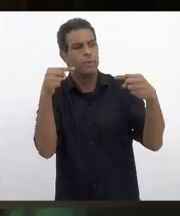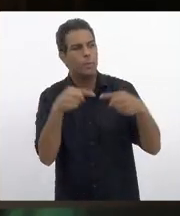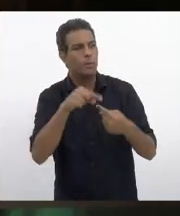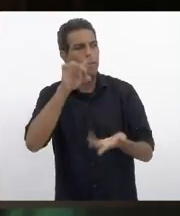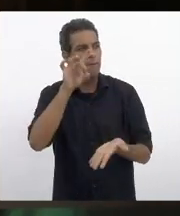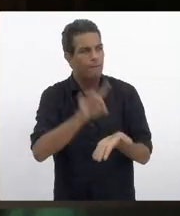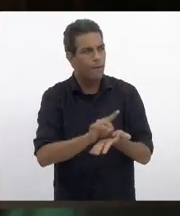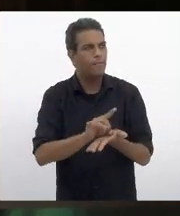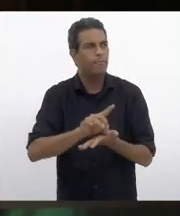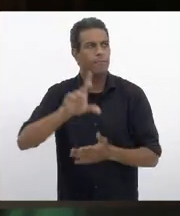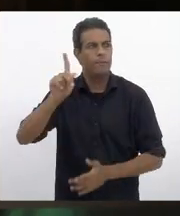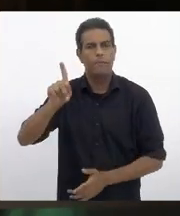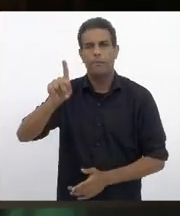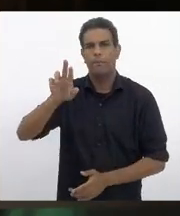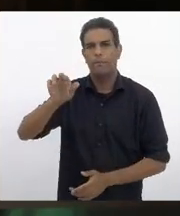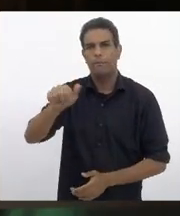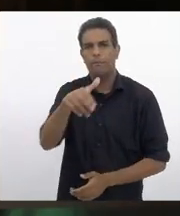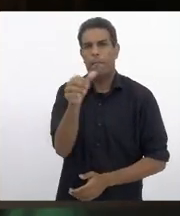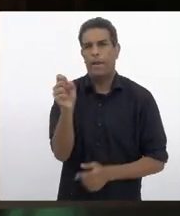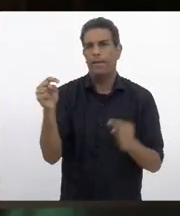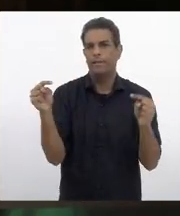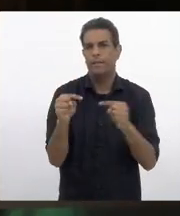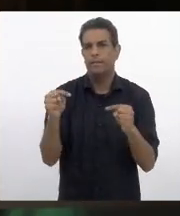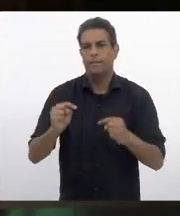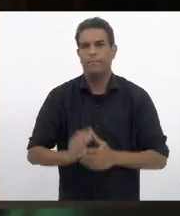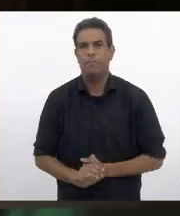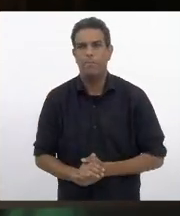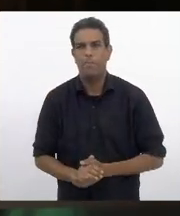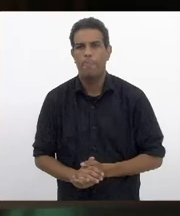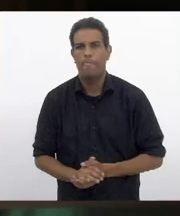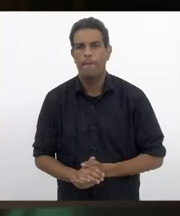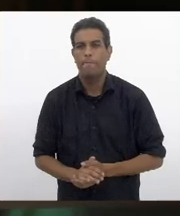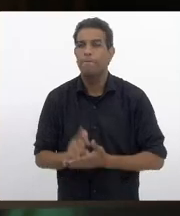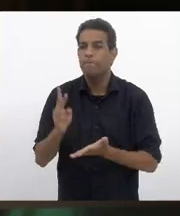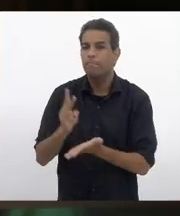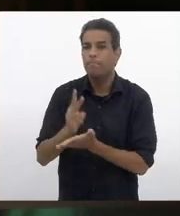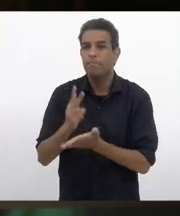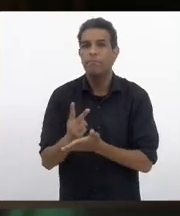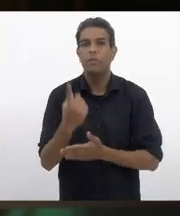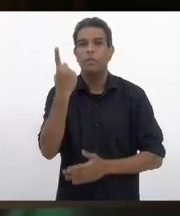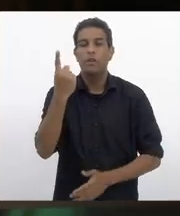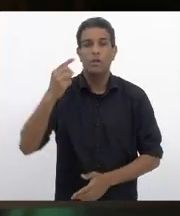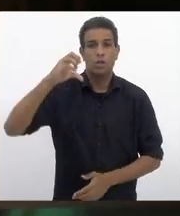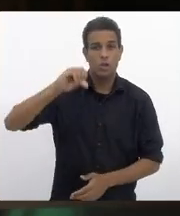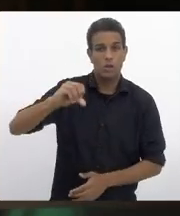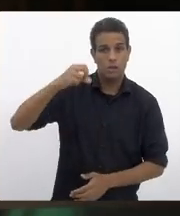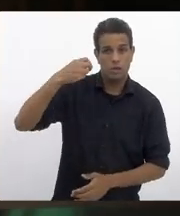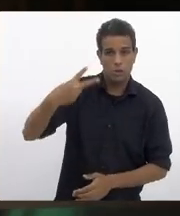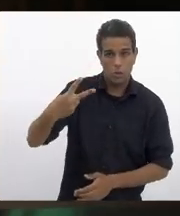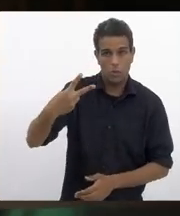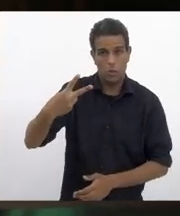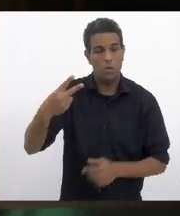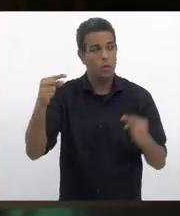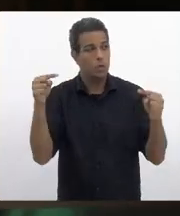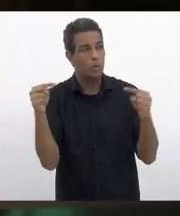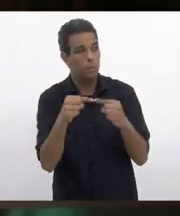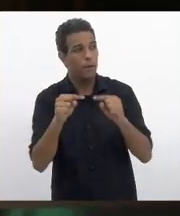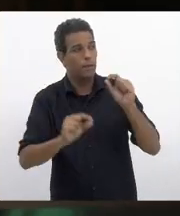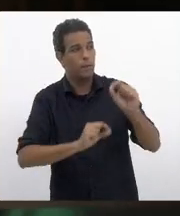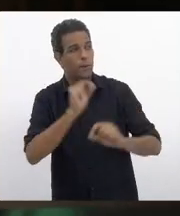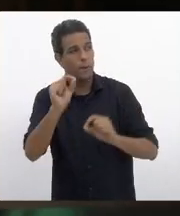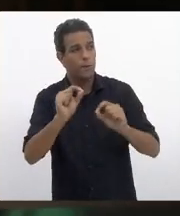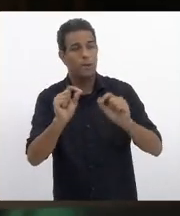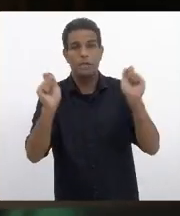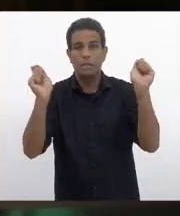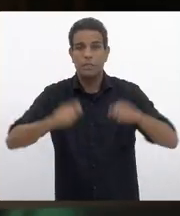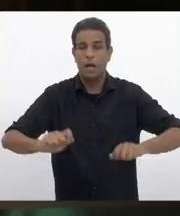e o praça com 150. Depois, 192, onde o oficial entra com 122,5, mas ele